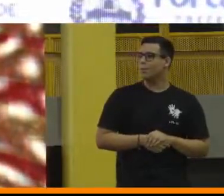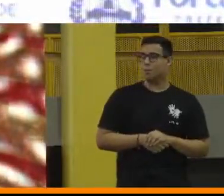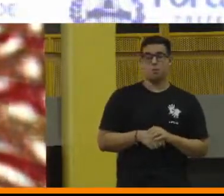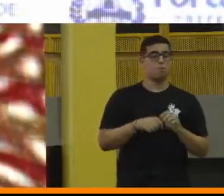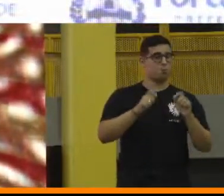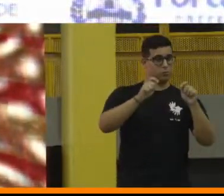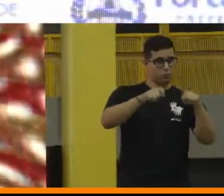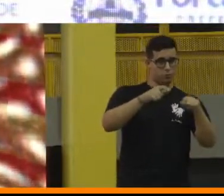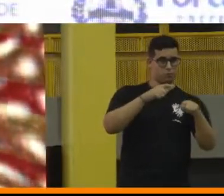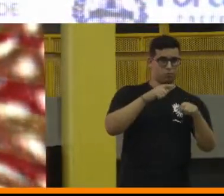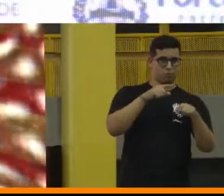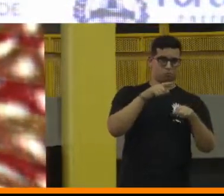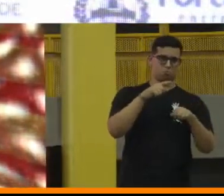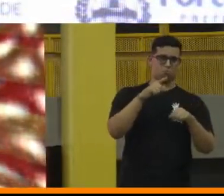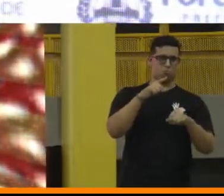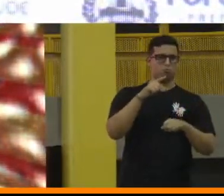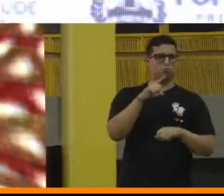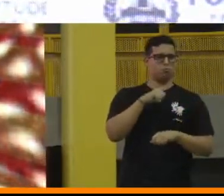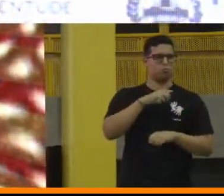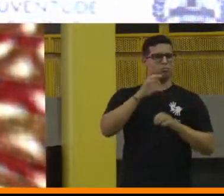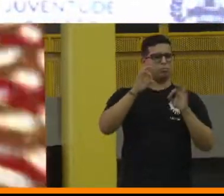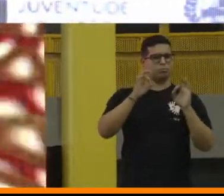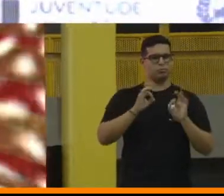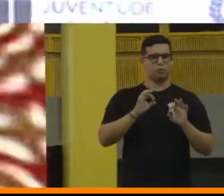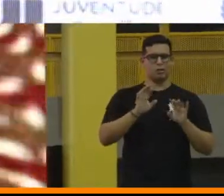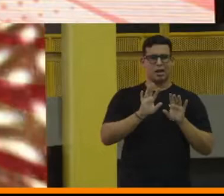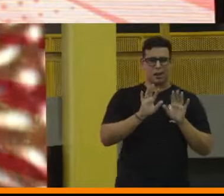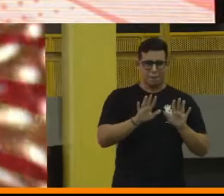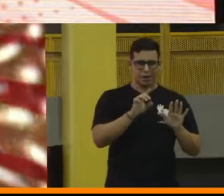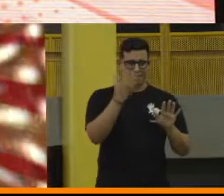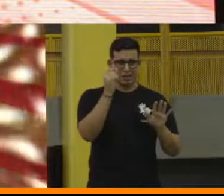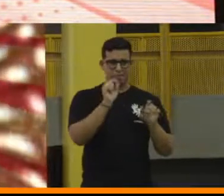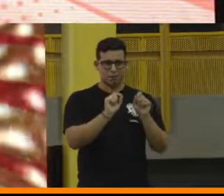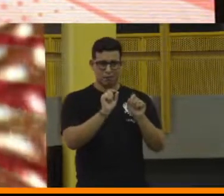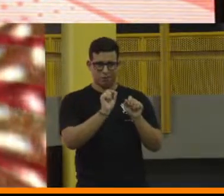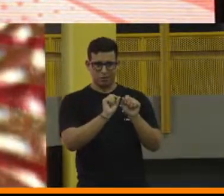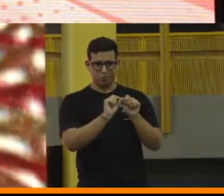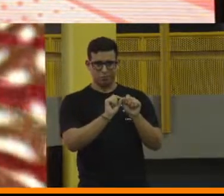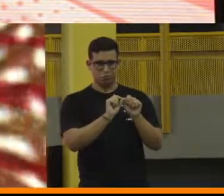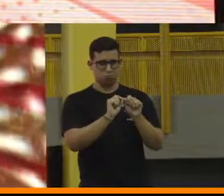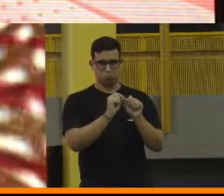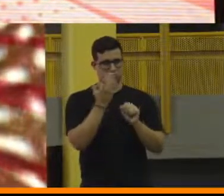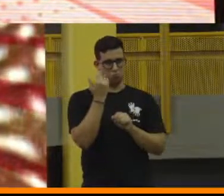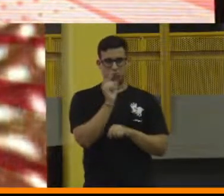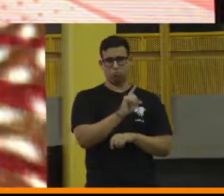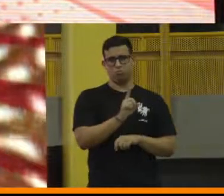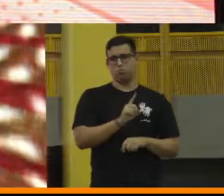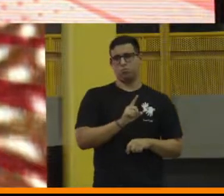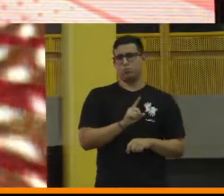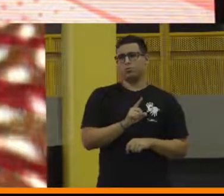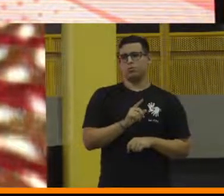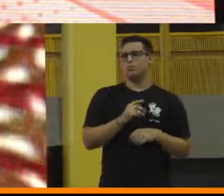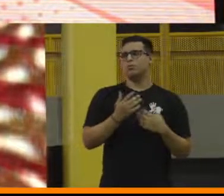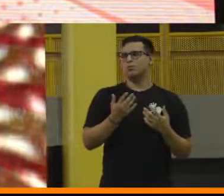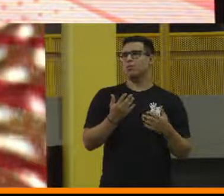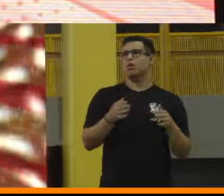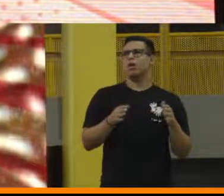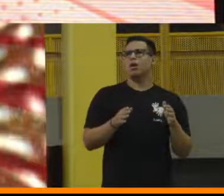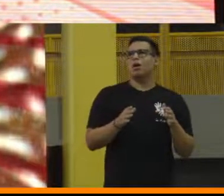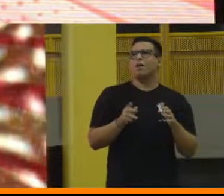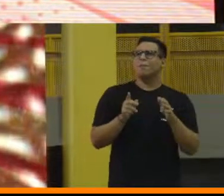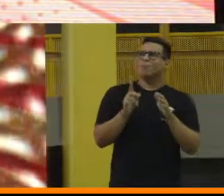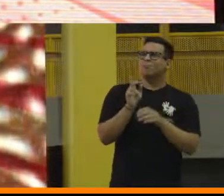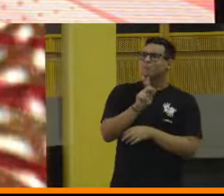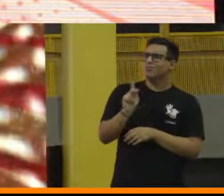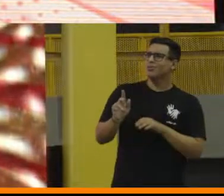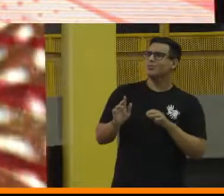acertado, mas você sabe o que você fez? Não. Aí você chega e diz: mas Douglas,